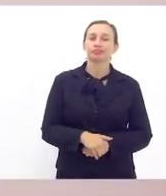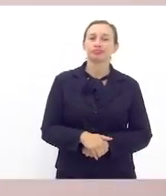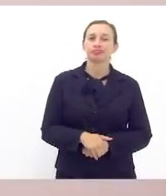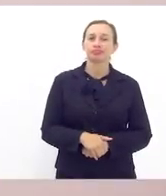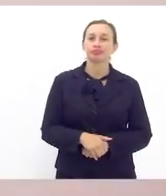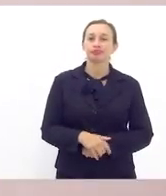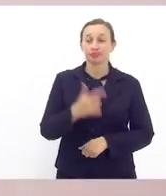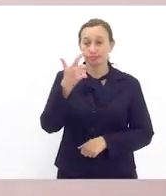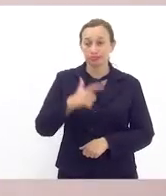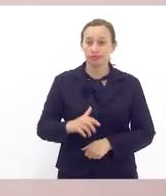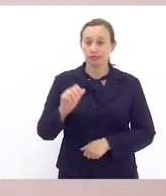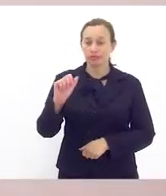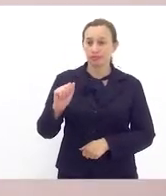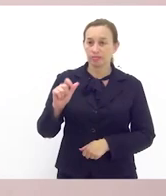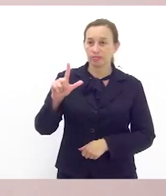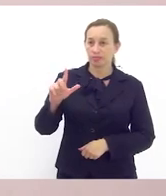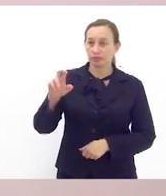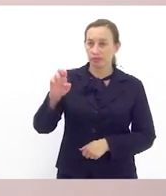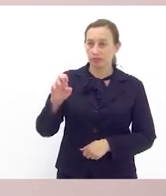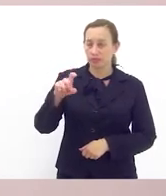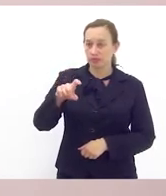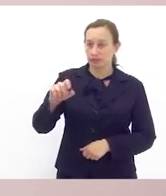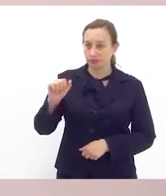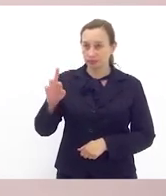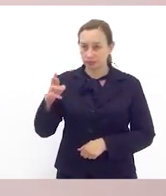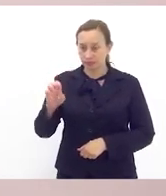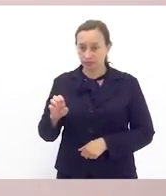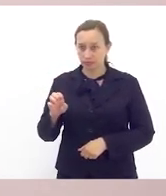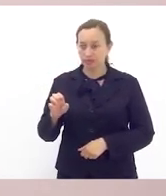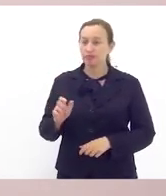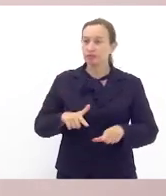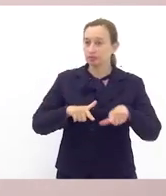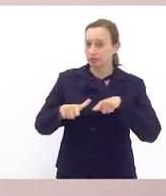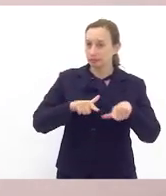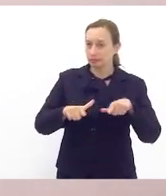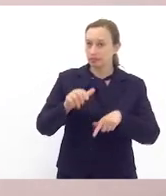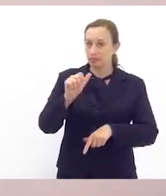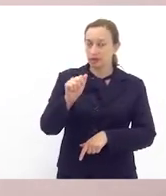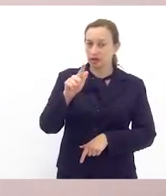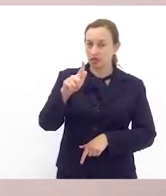eu sou Alexandre eu trabalho na câmara de energia da genesa